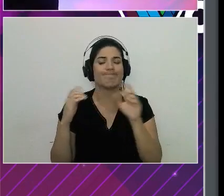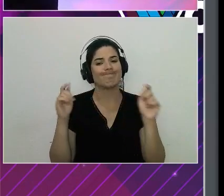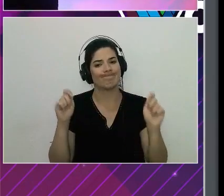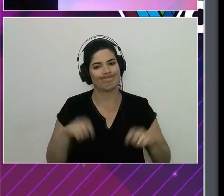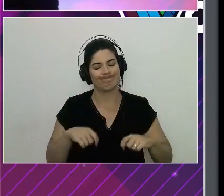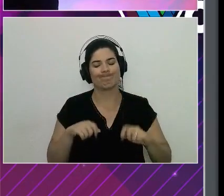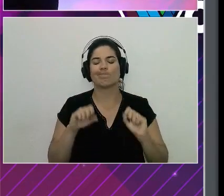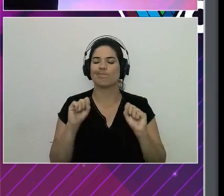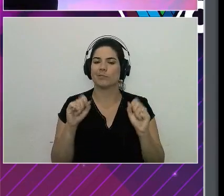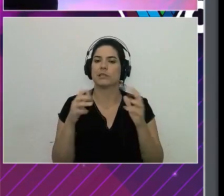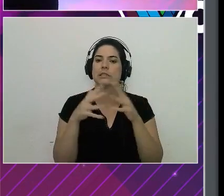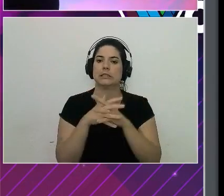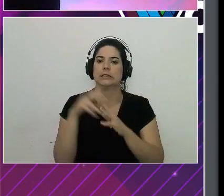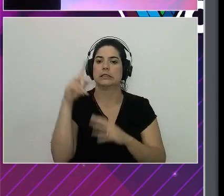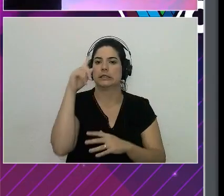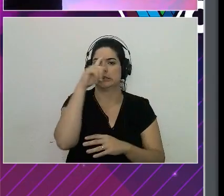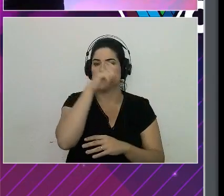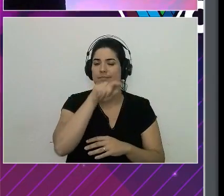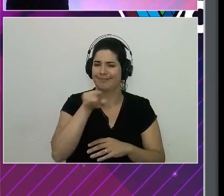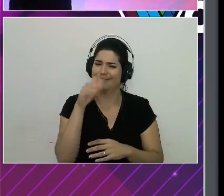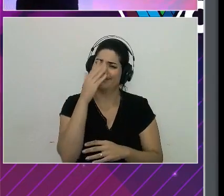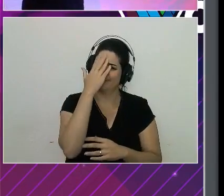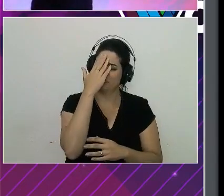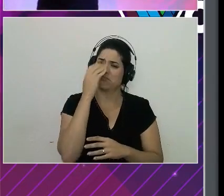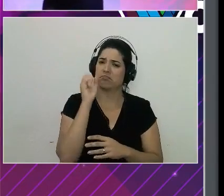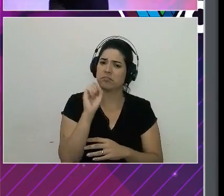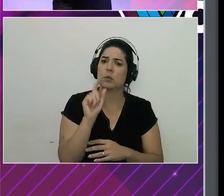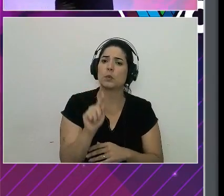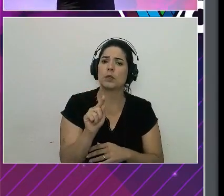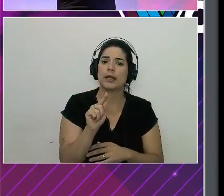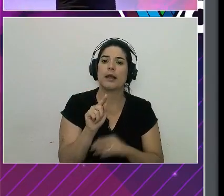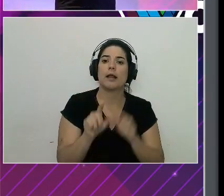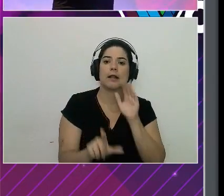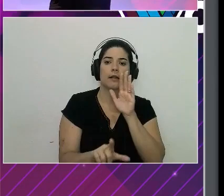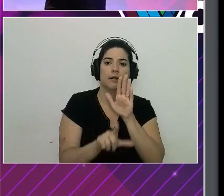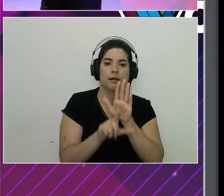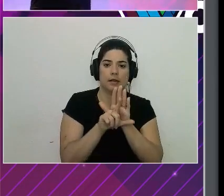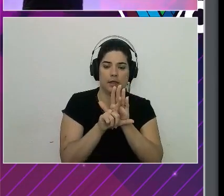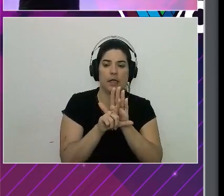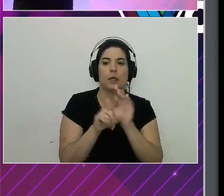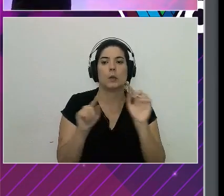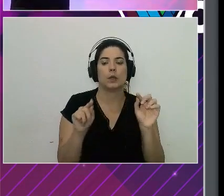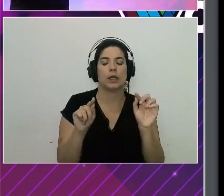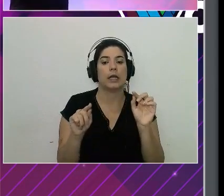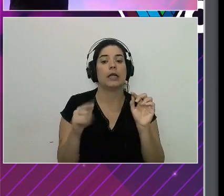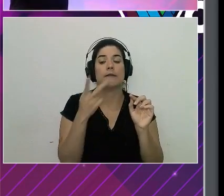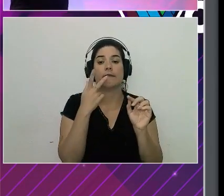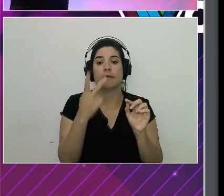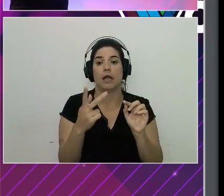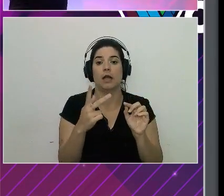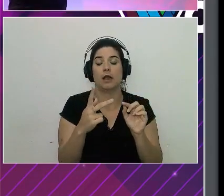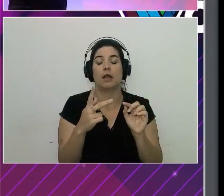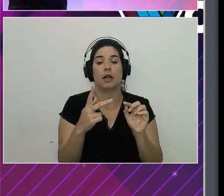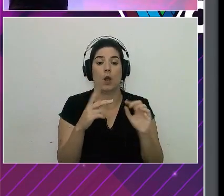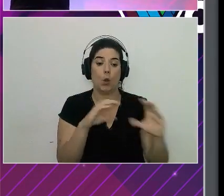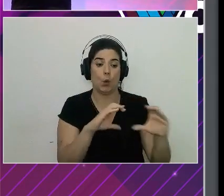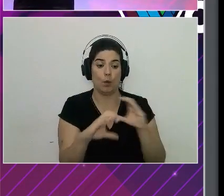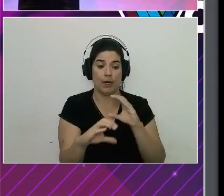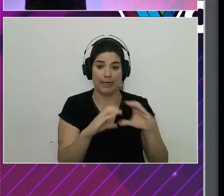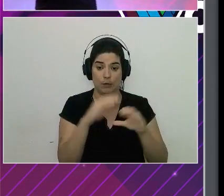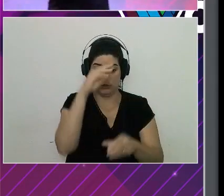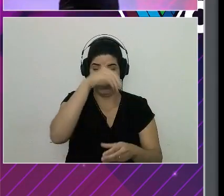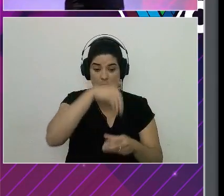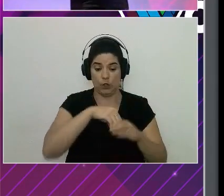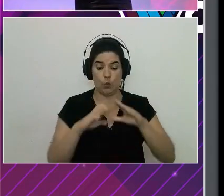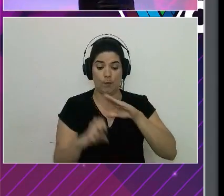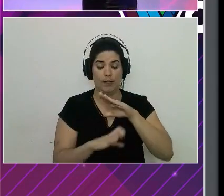Existe um negócio que vocês já devem ter ouvido falar aqui, que é a lei de Conway, que diz que a comunicação entre serviços de uma empresa, ela vai